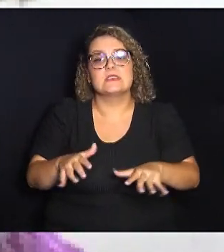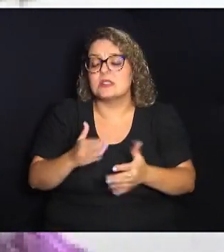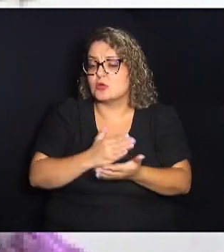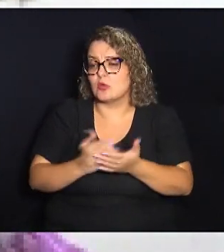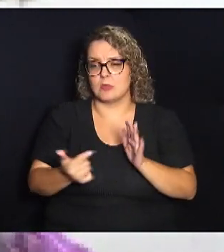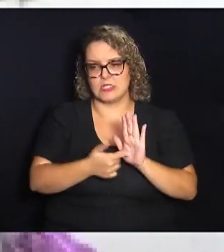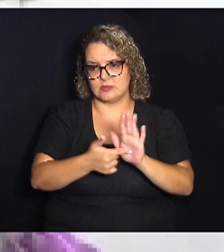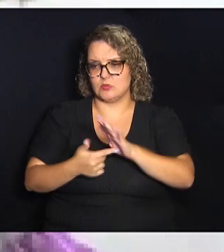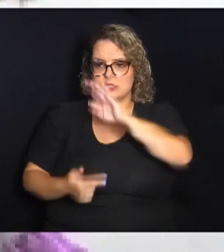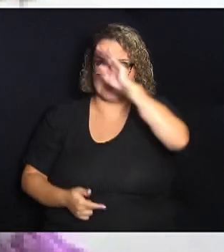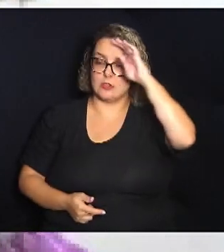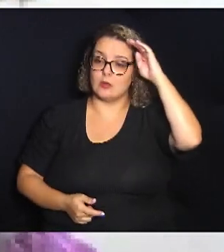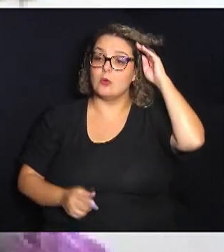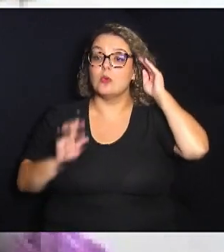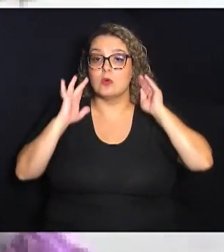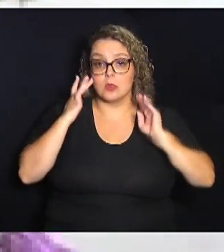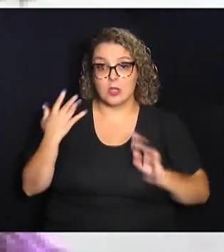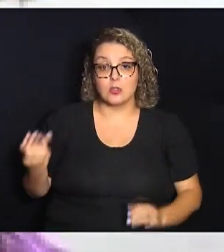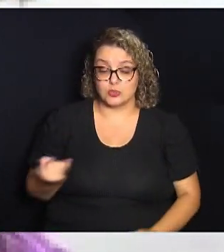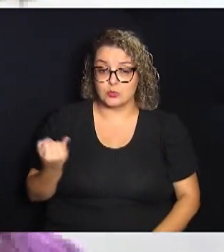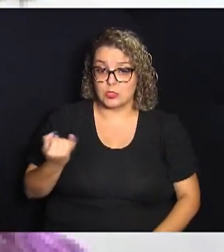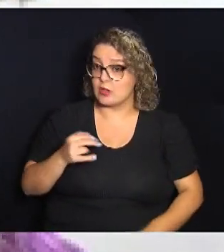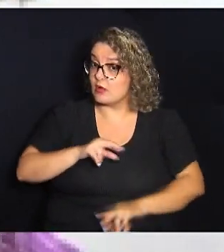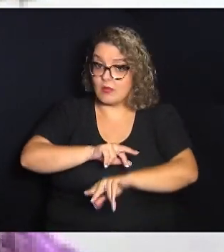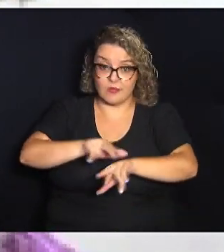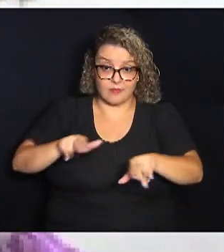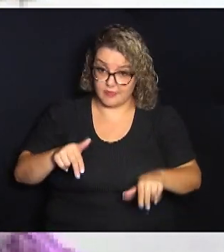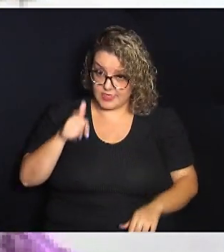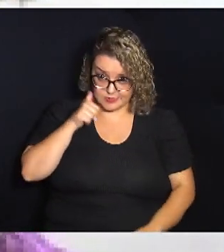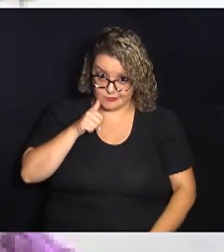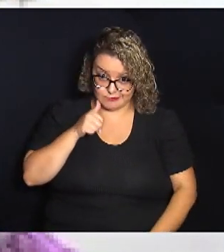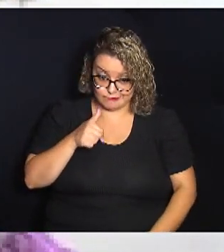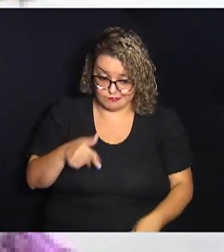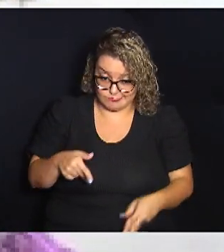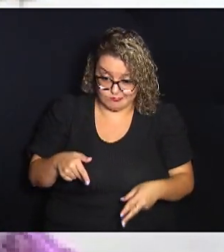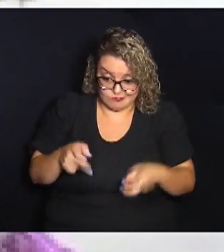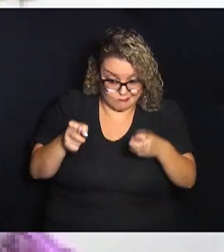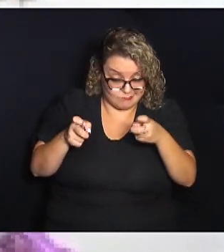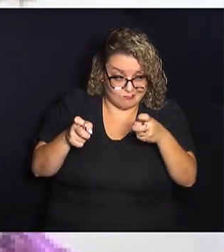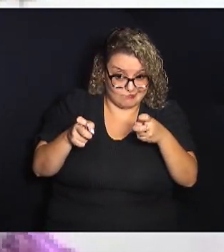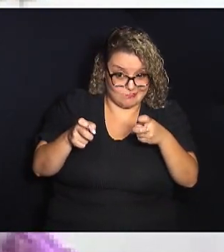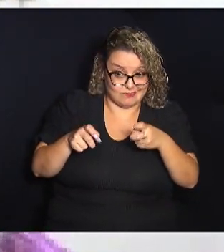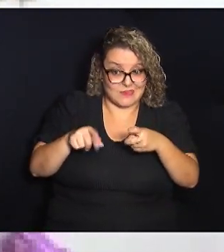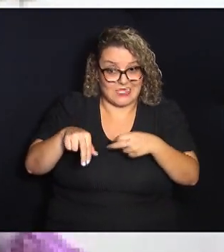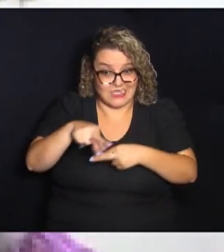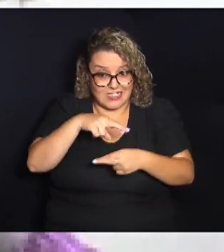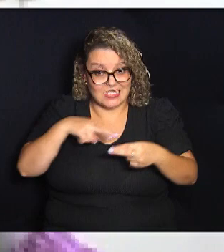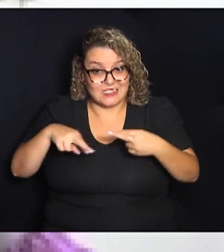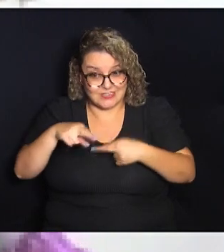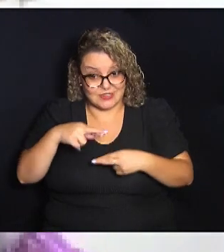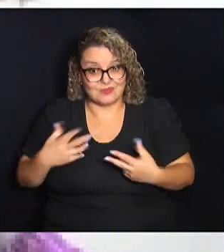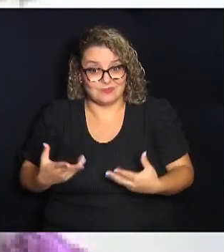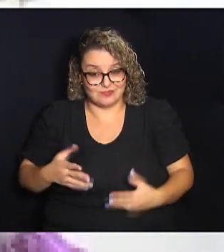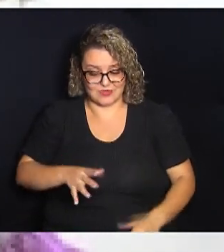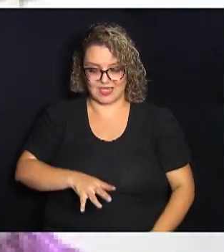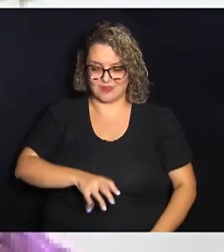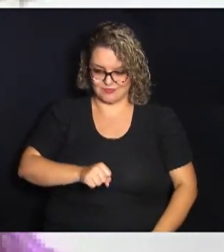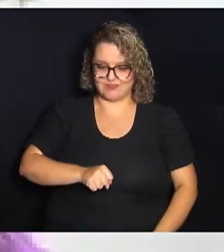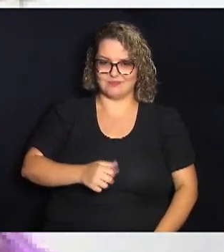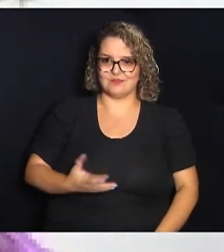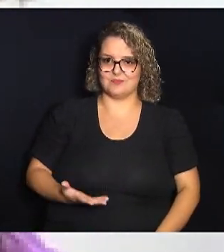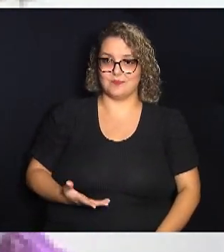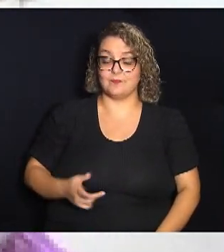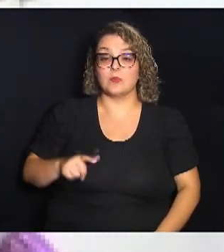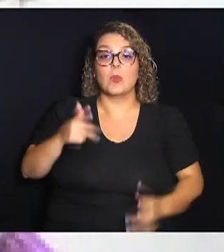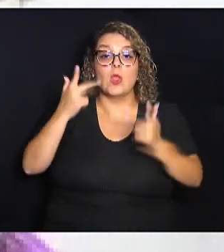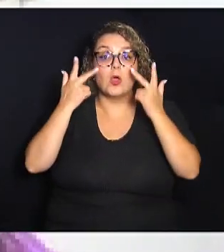aparecer. O que eu acho interessante é que muitas mulheres às vezes nem percebem que isso está associado com a questão da menopausa. É muito